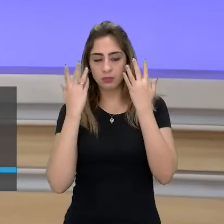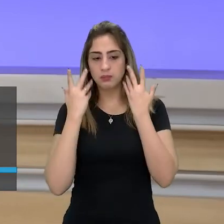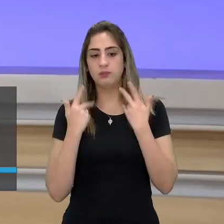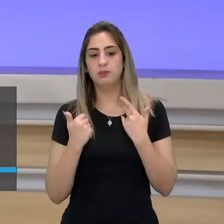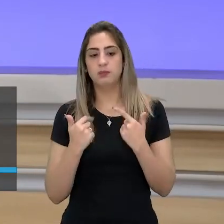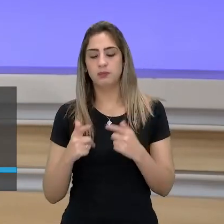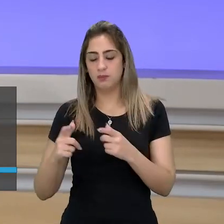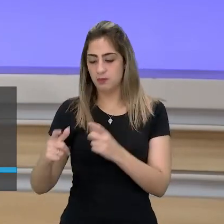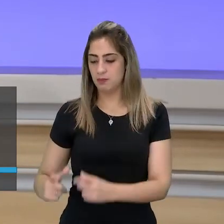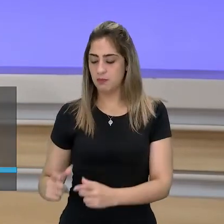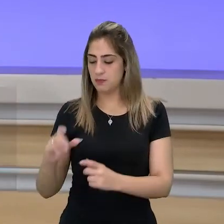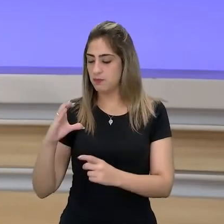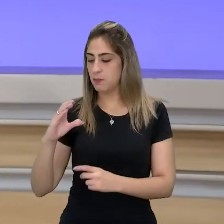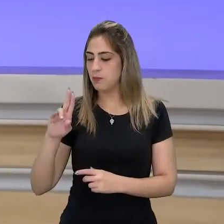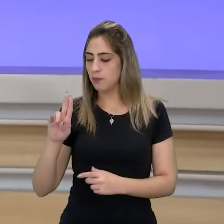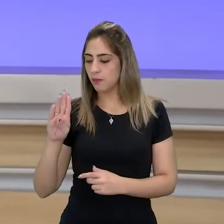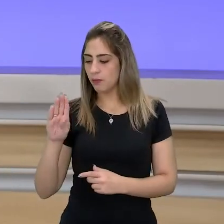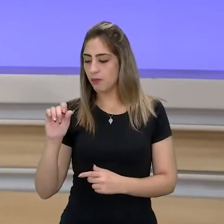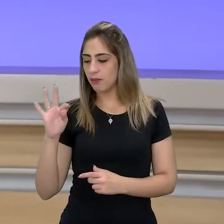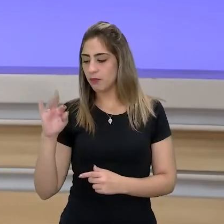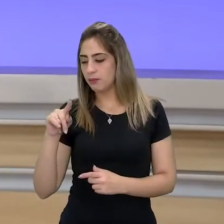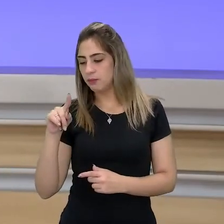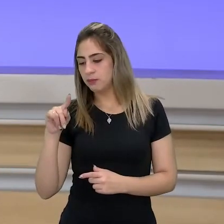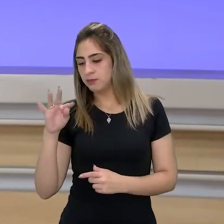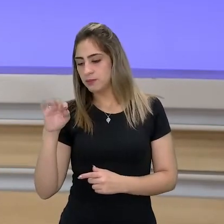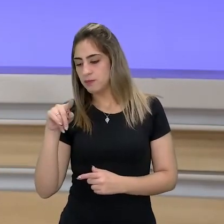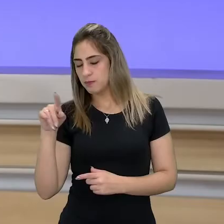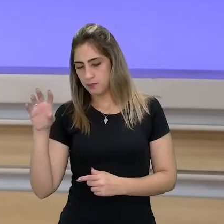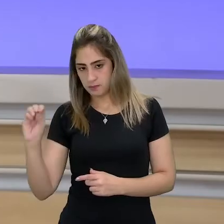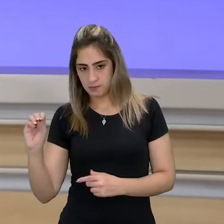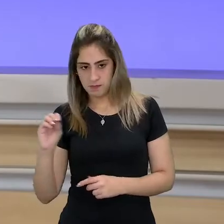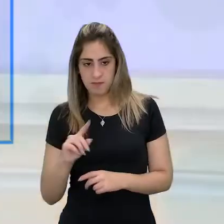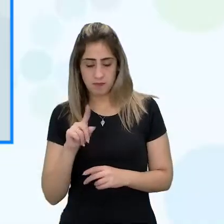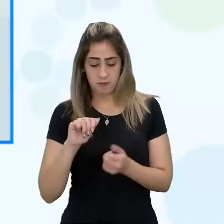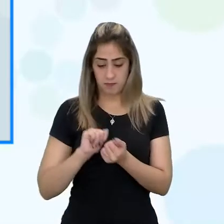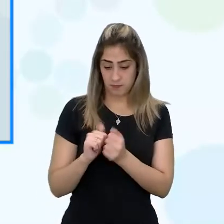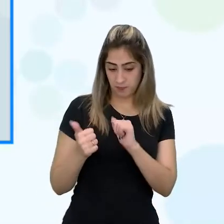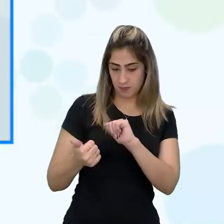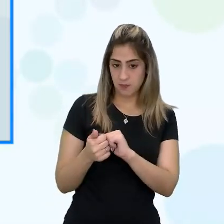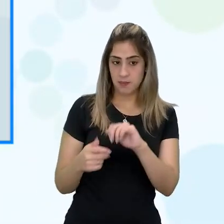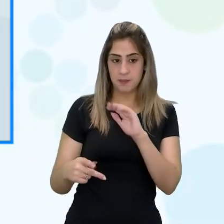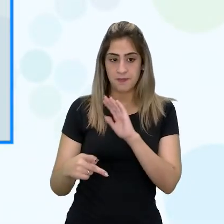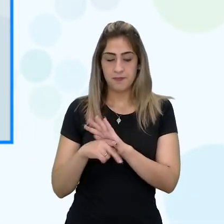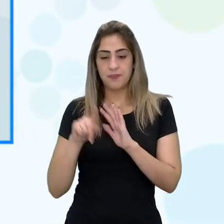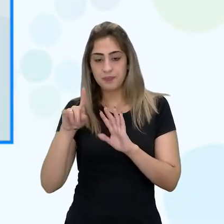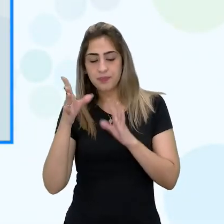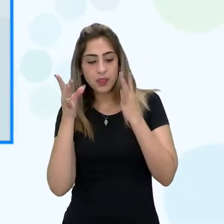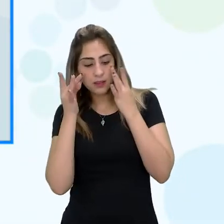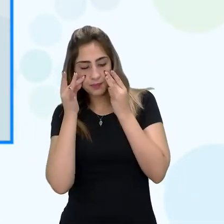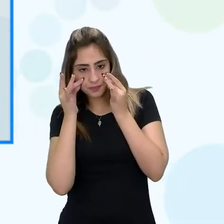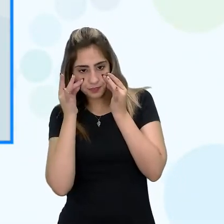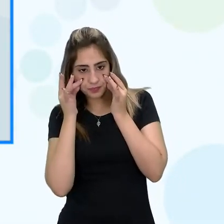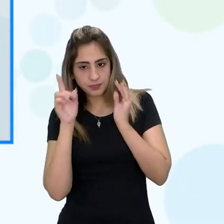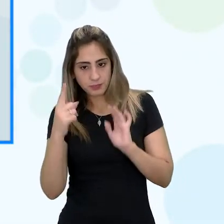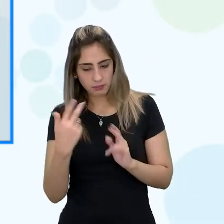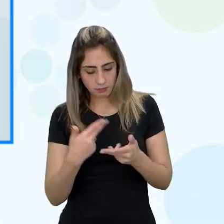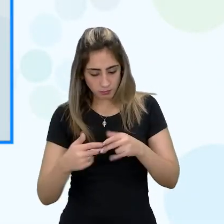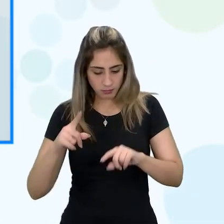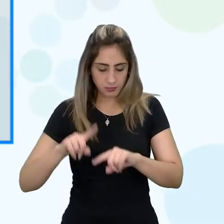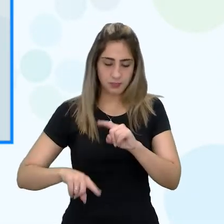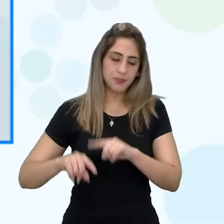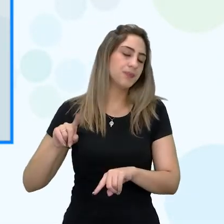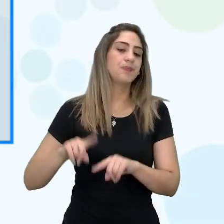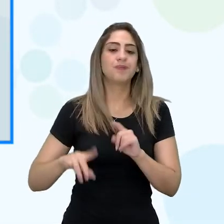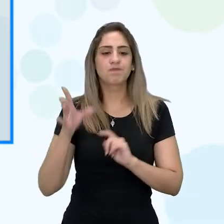os principais fatores que a gente pode considerar como fatores de adaptação é a presença, né, de um